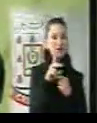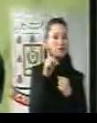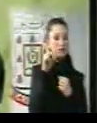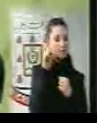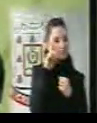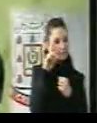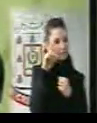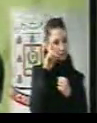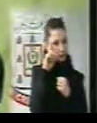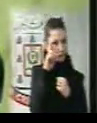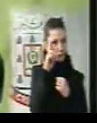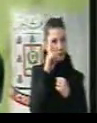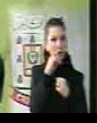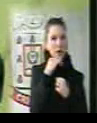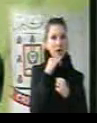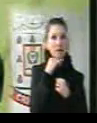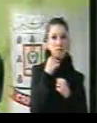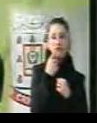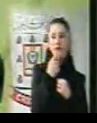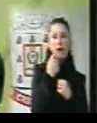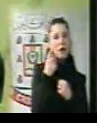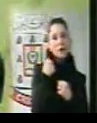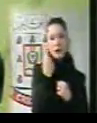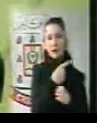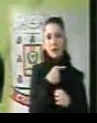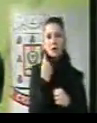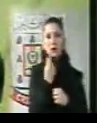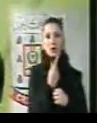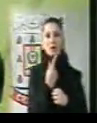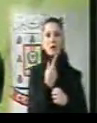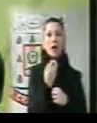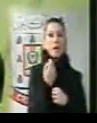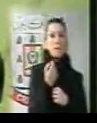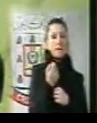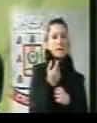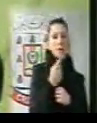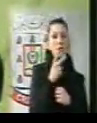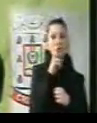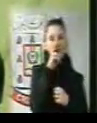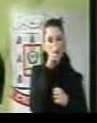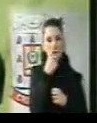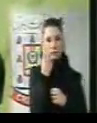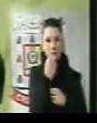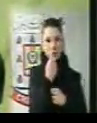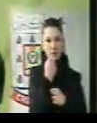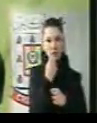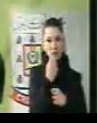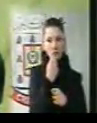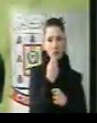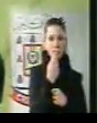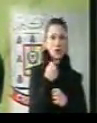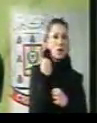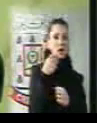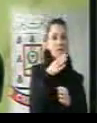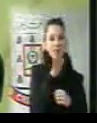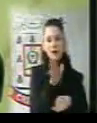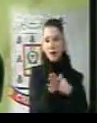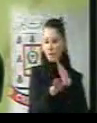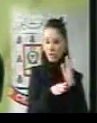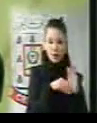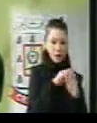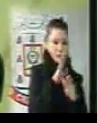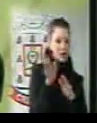dias. Ela nos diz que enquanto nós somos insuficientemente fortes sozinhos, nós temos que buscar as parcerias